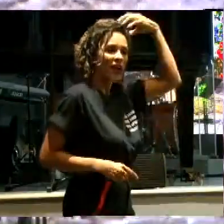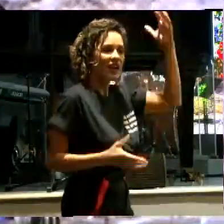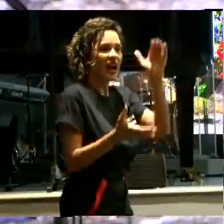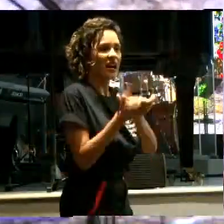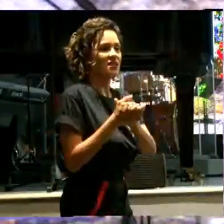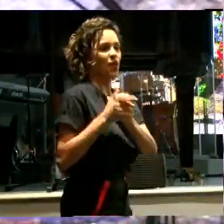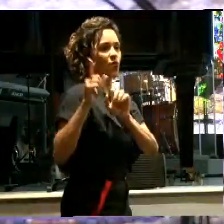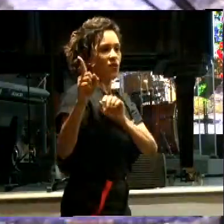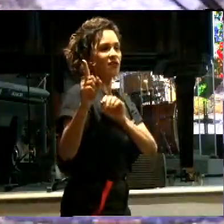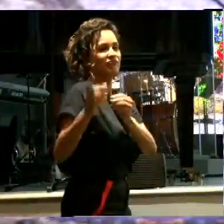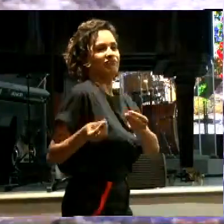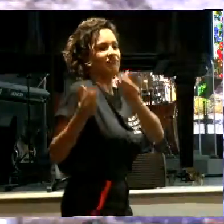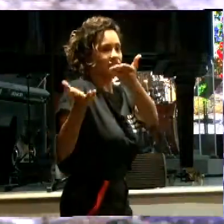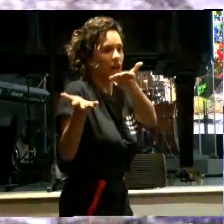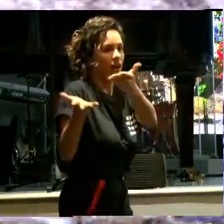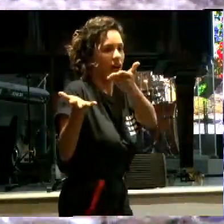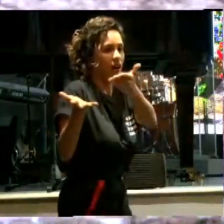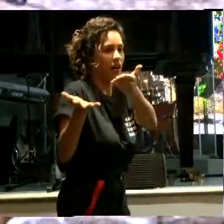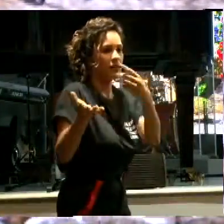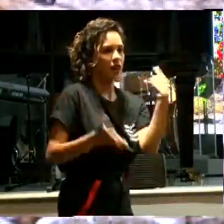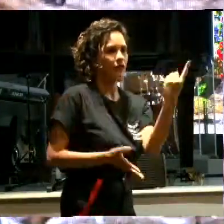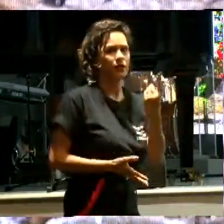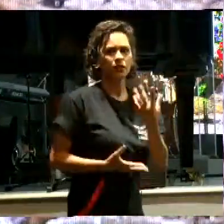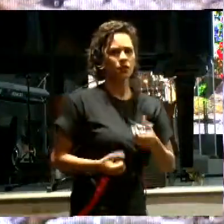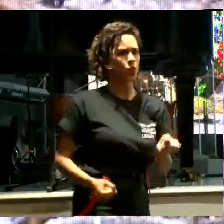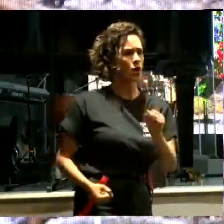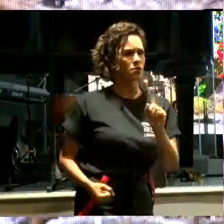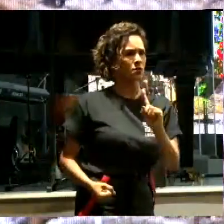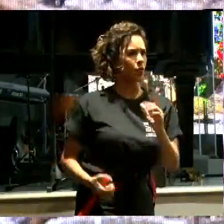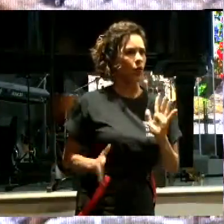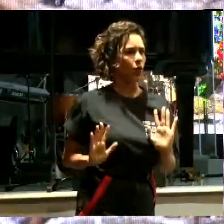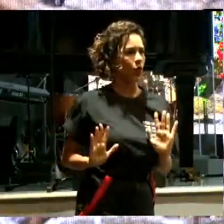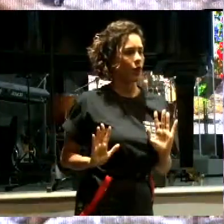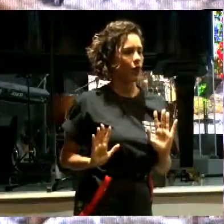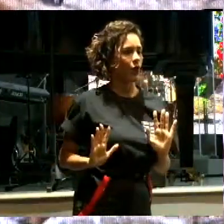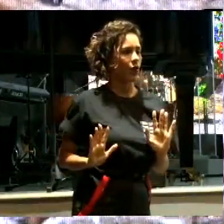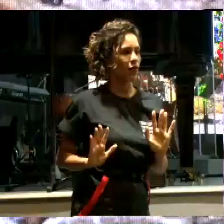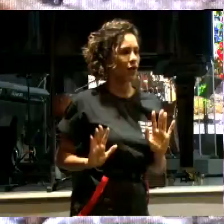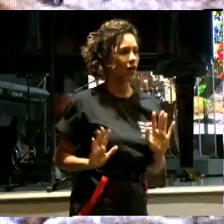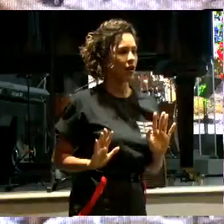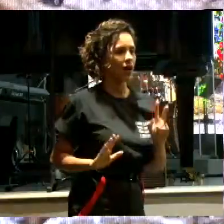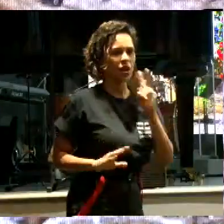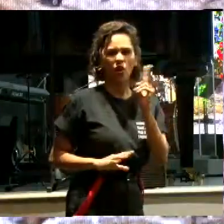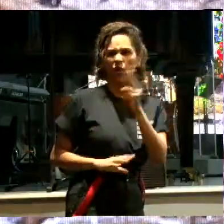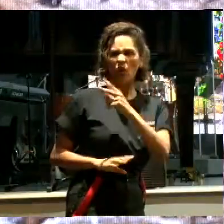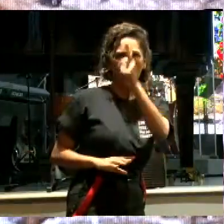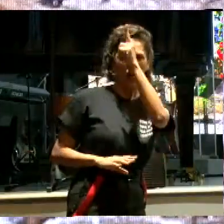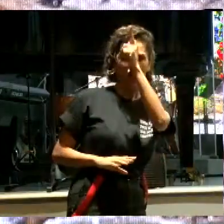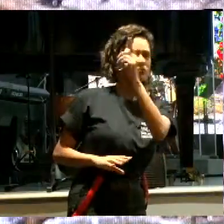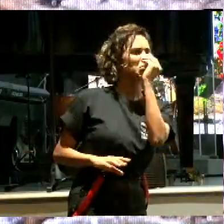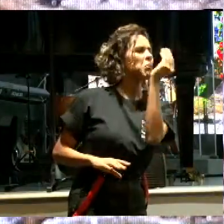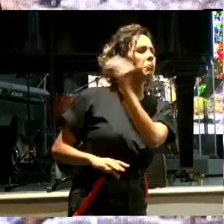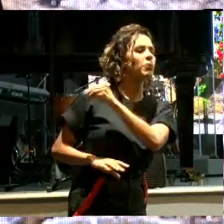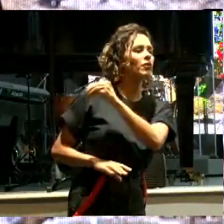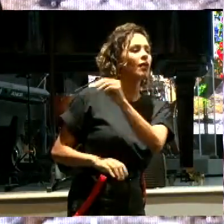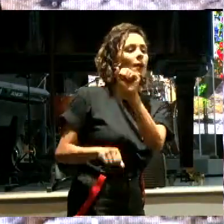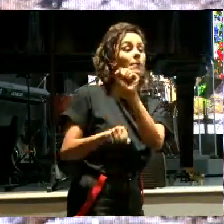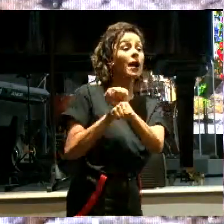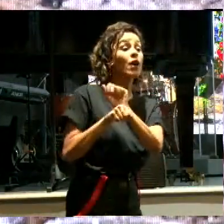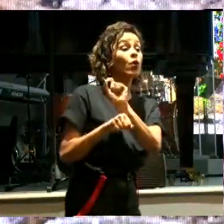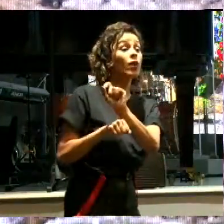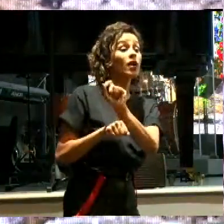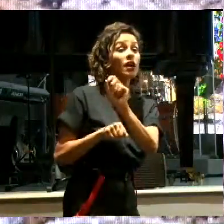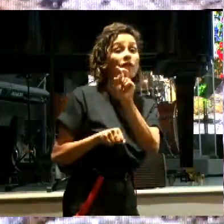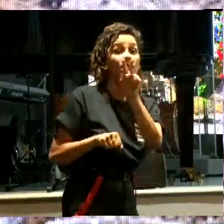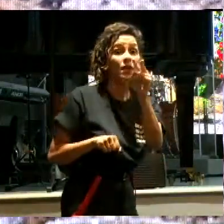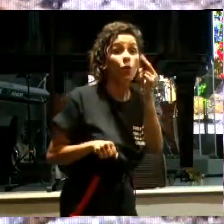ele não parou para observar o que o filisteu estava falando. Ele parou para olhar o